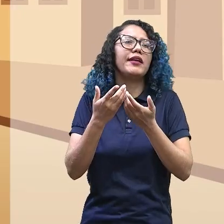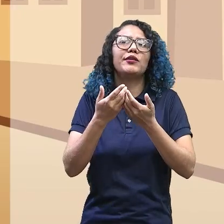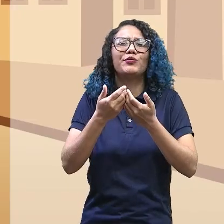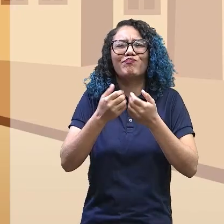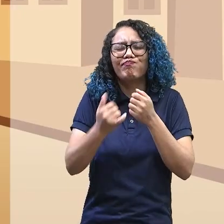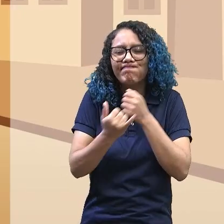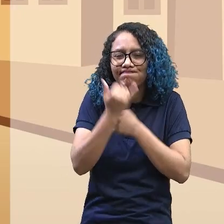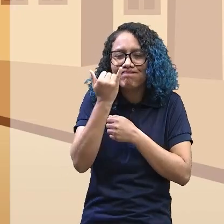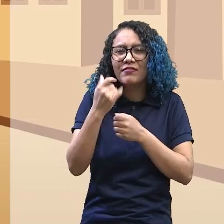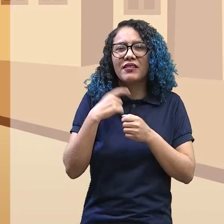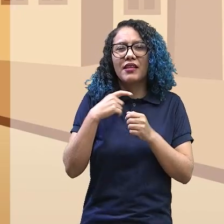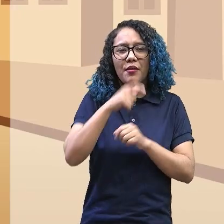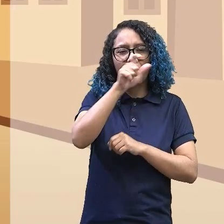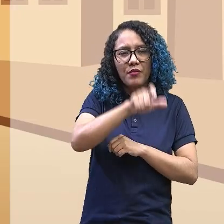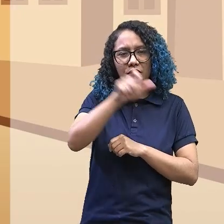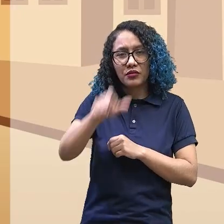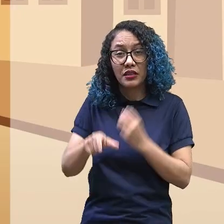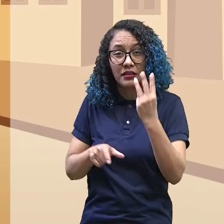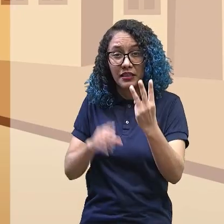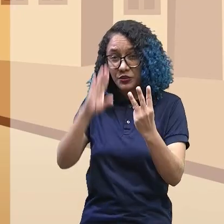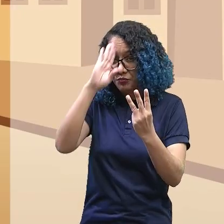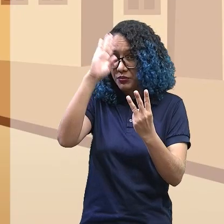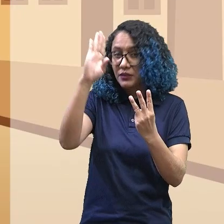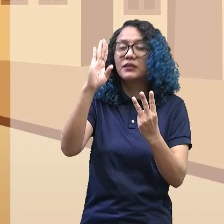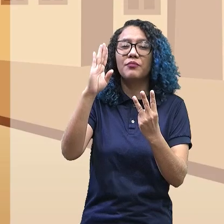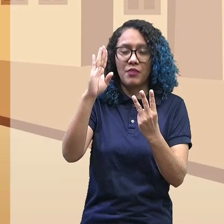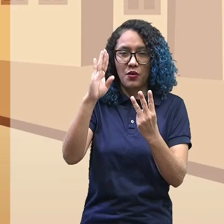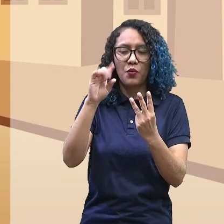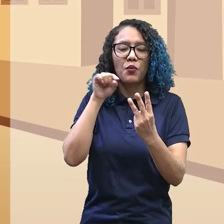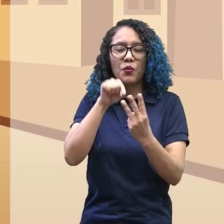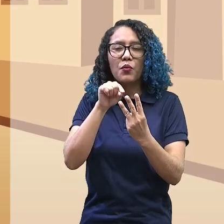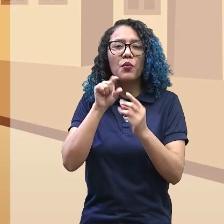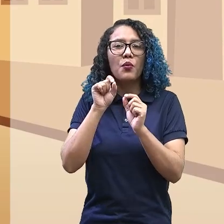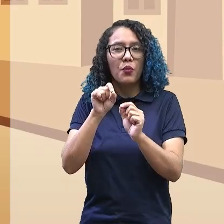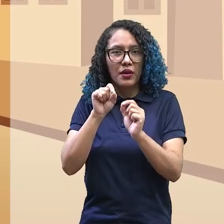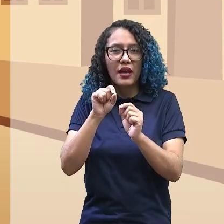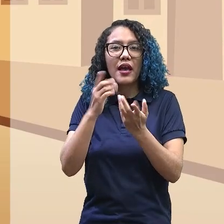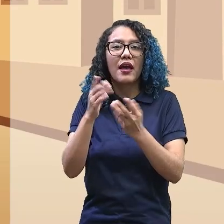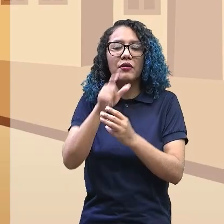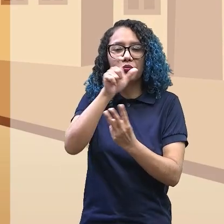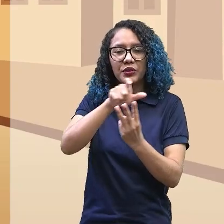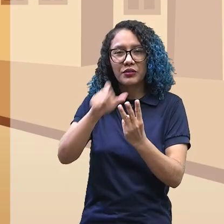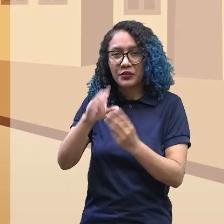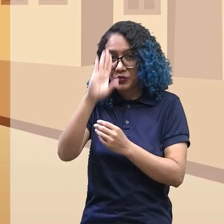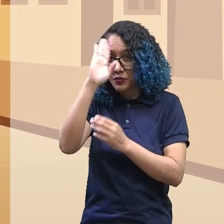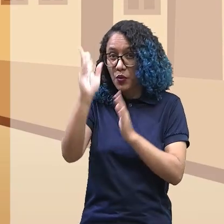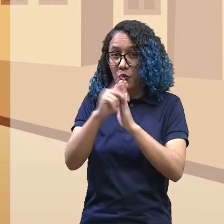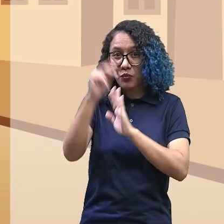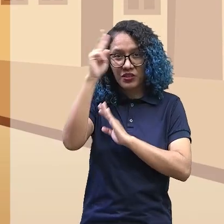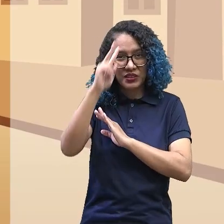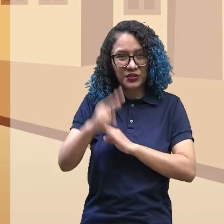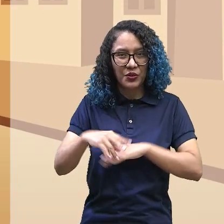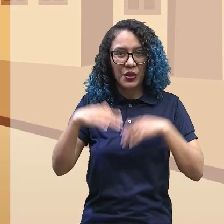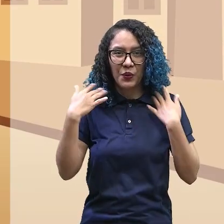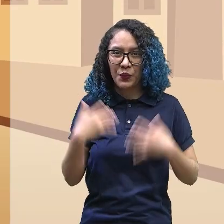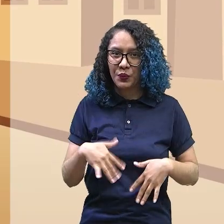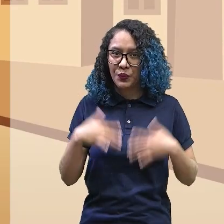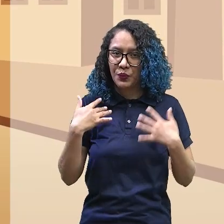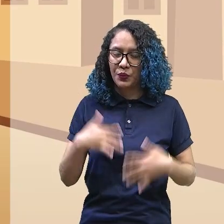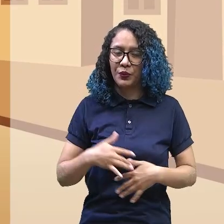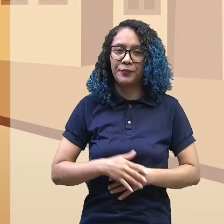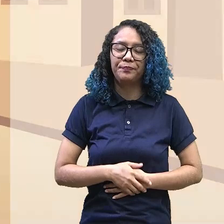principais, Camilo, Rita e Vilela, formam o triângulo dessa história envolvente e fatal.